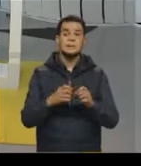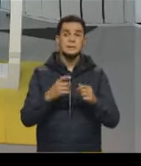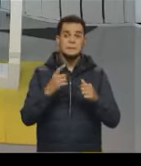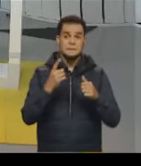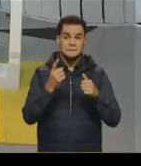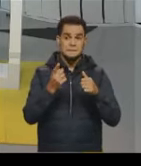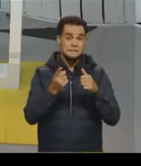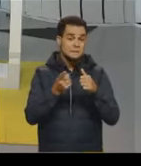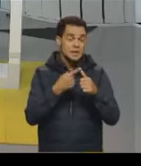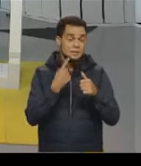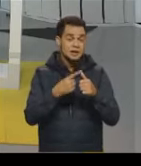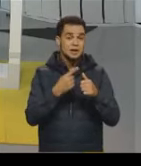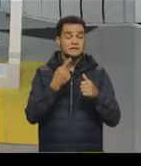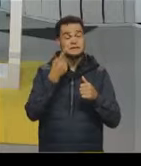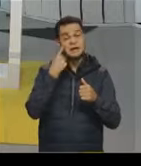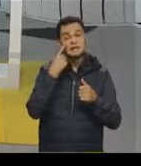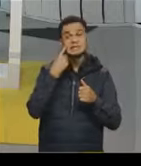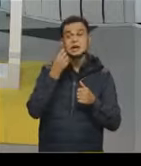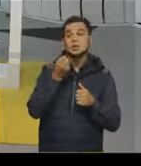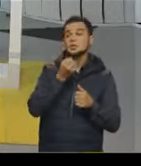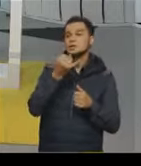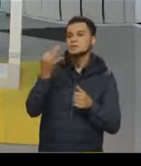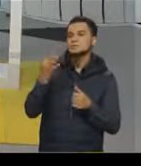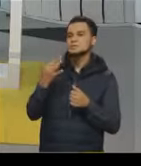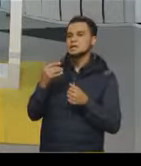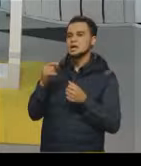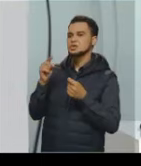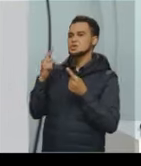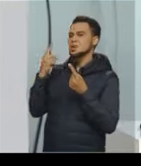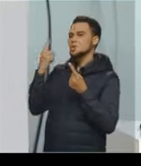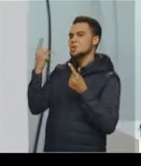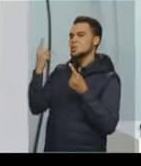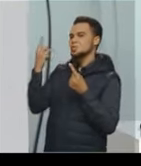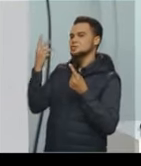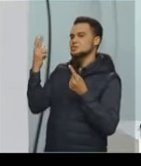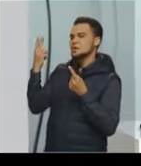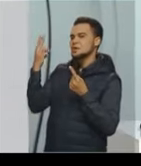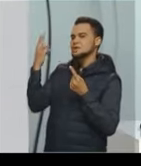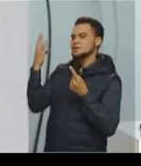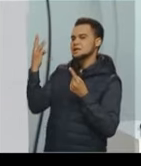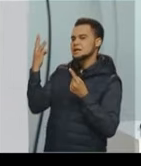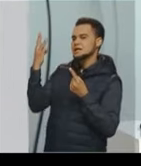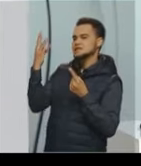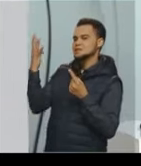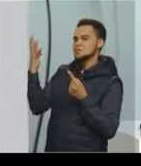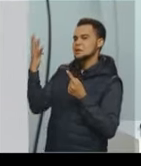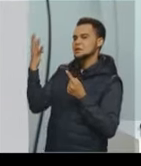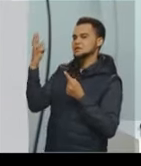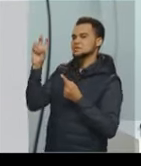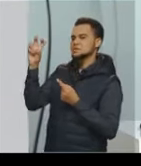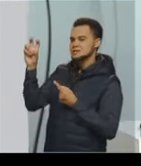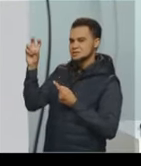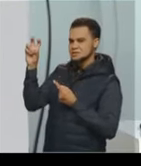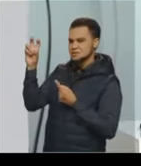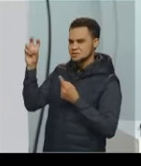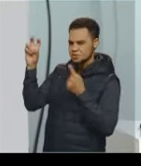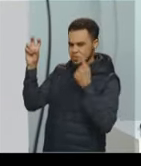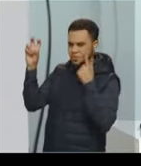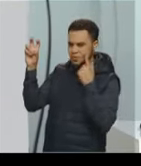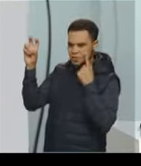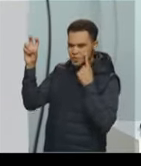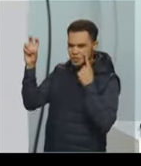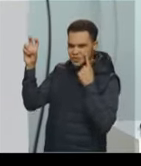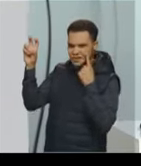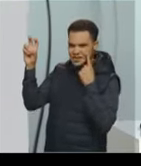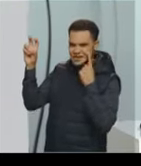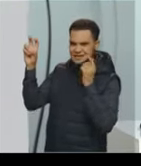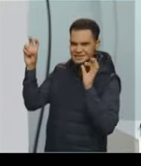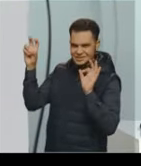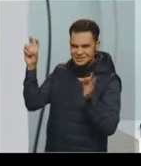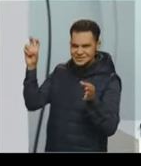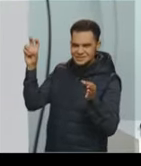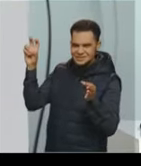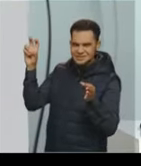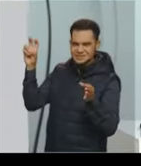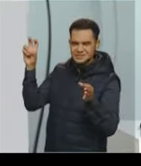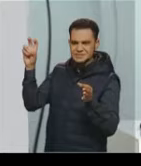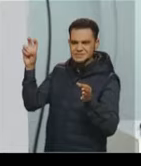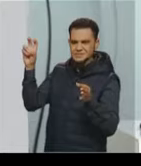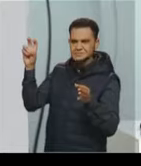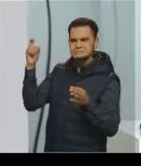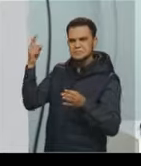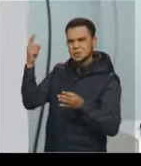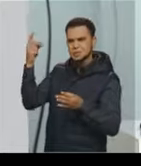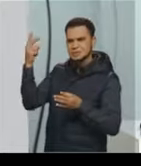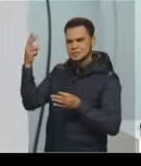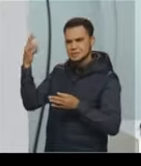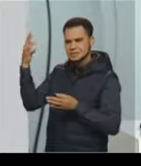de carbonos. Então, 1, 2, 3, 4, 5. Certo? Então, beleza, fizemos